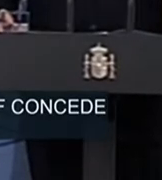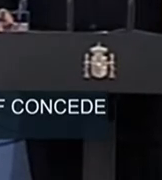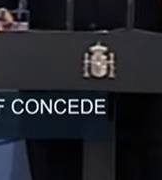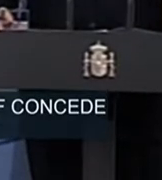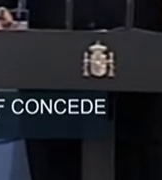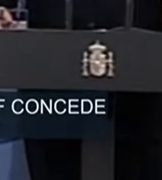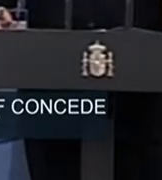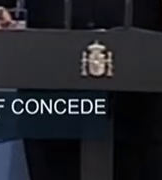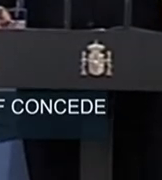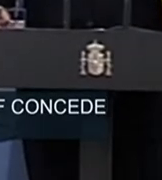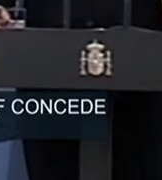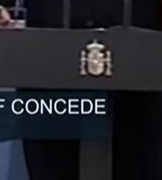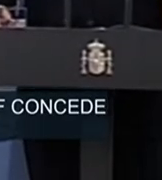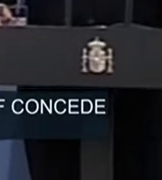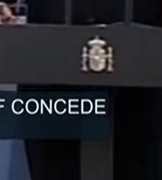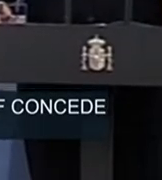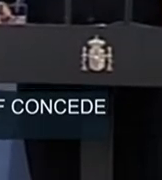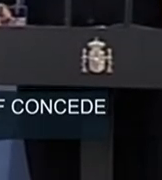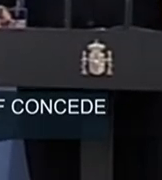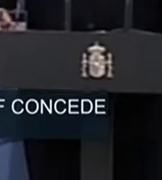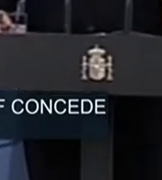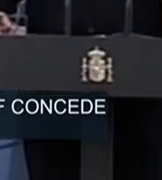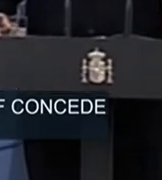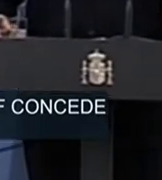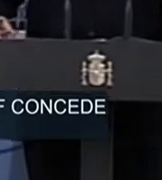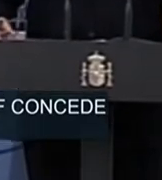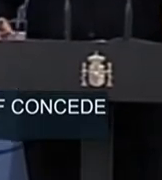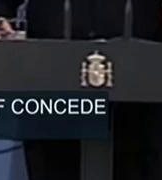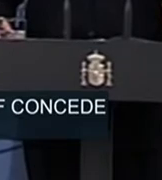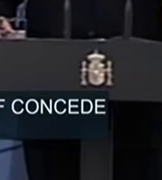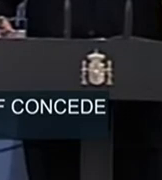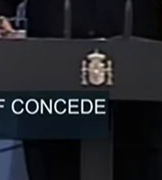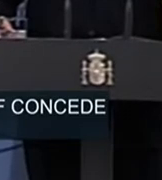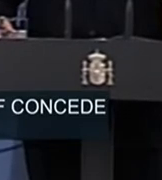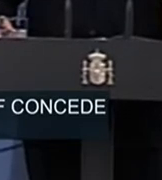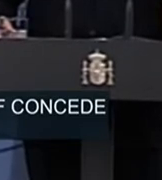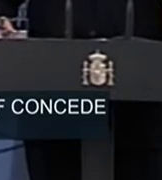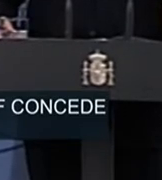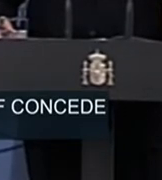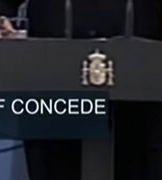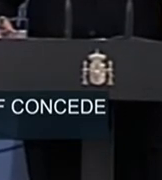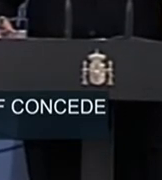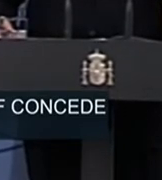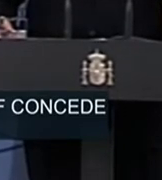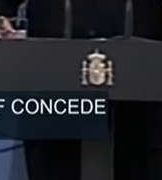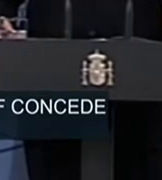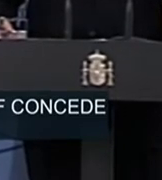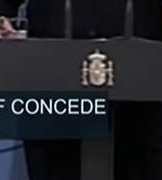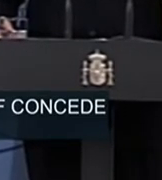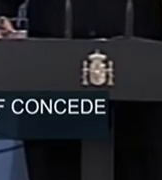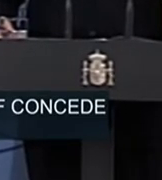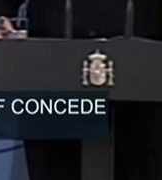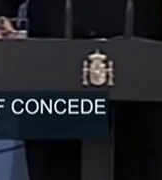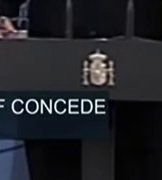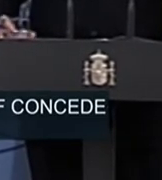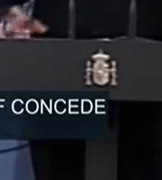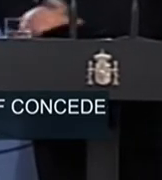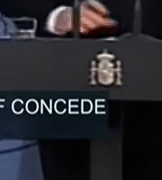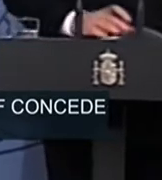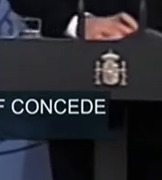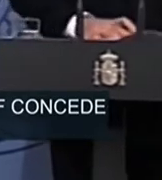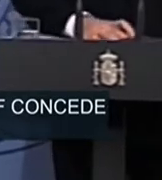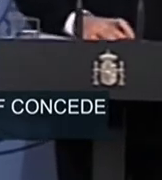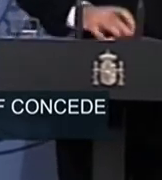atenção, 2 décadas perdidas justamente por seguir políticas ortodoxas e de excesso de